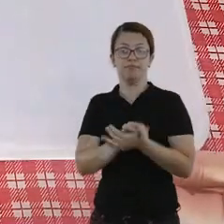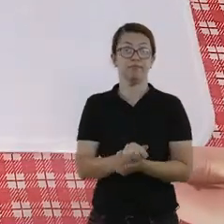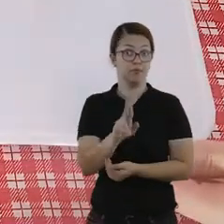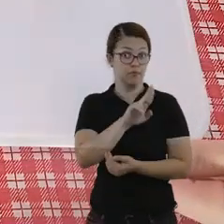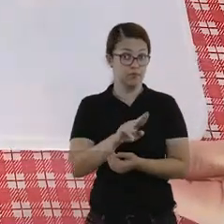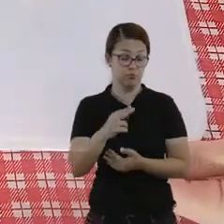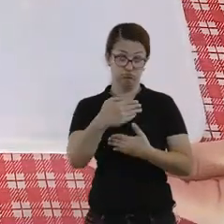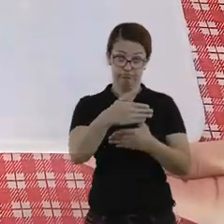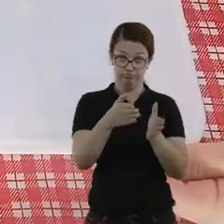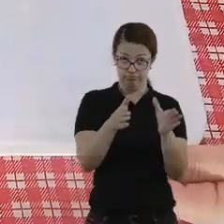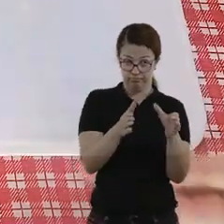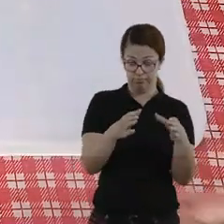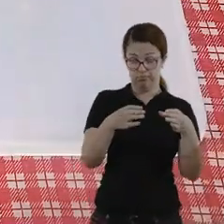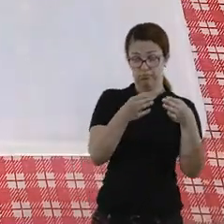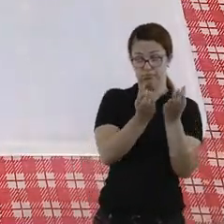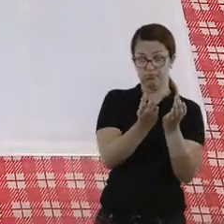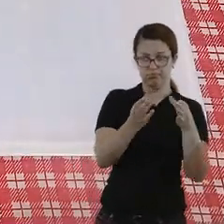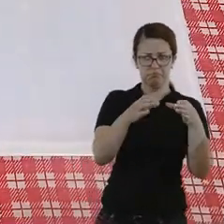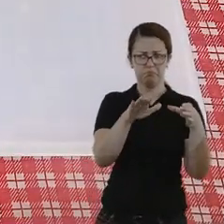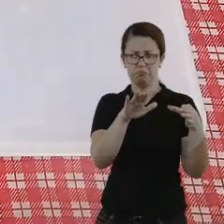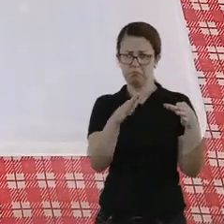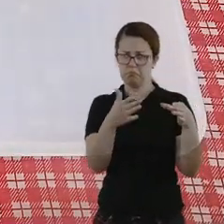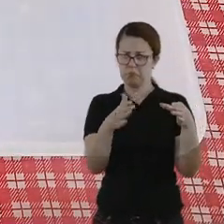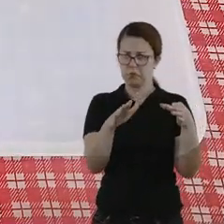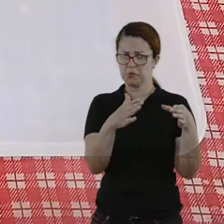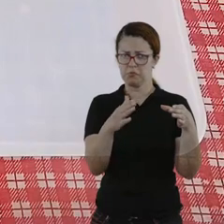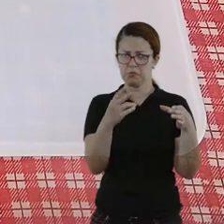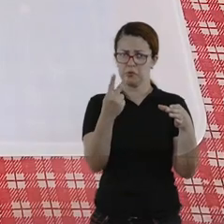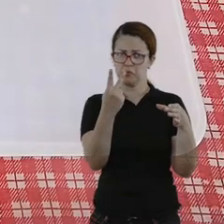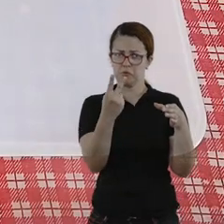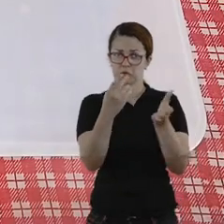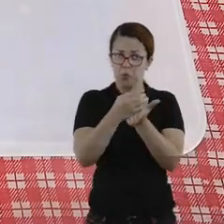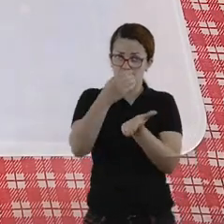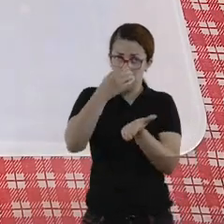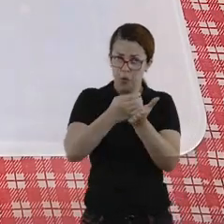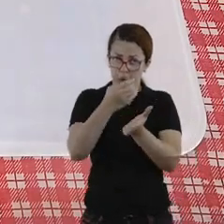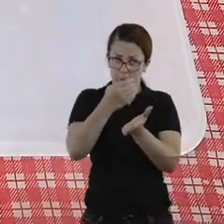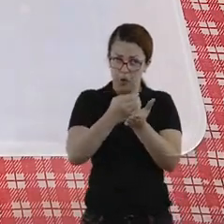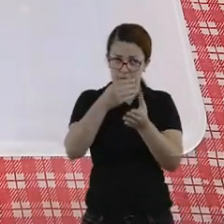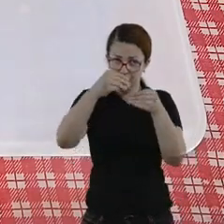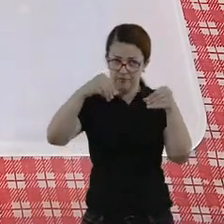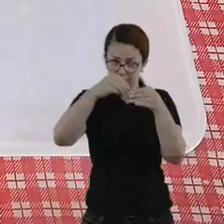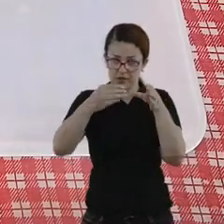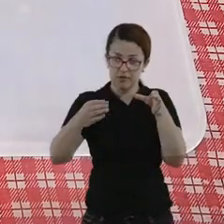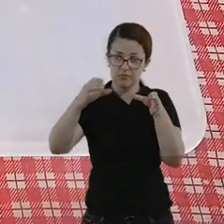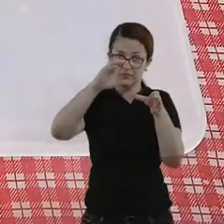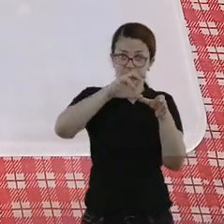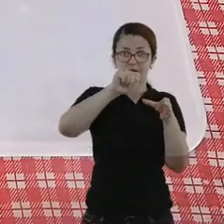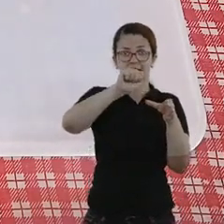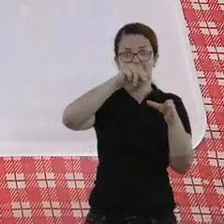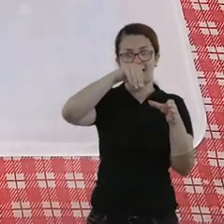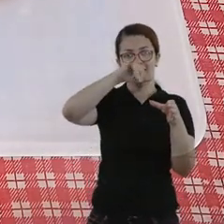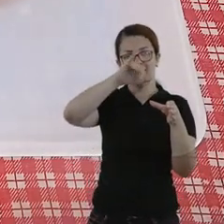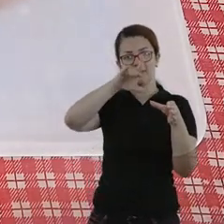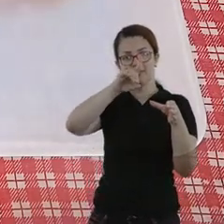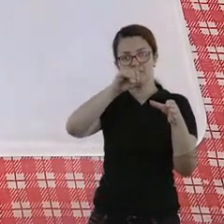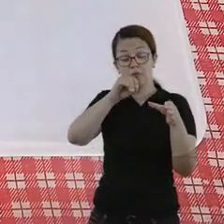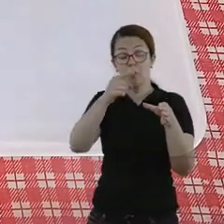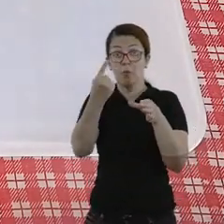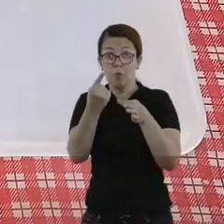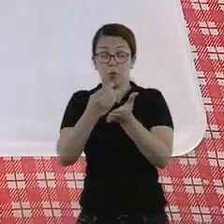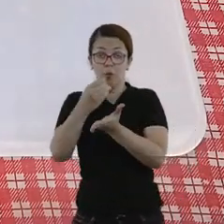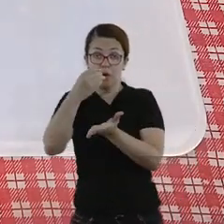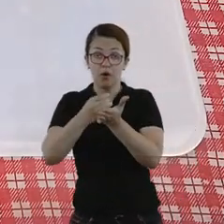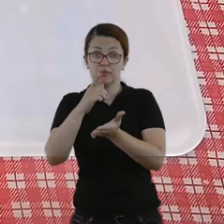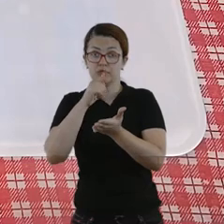Você vai precisar de um recipiente, aproximadamente 2 copos de amido de milho, um pouco de água e aqui é o